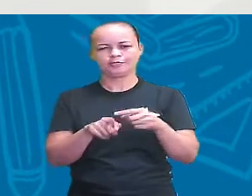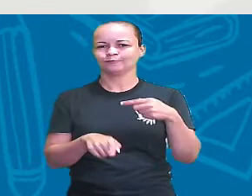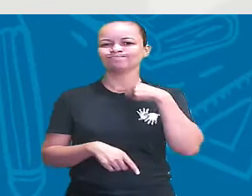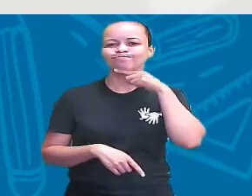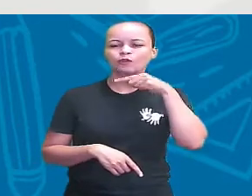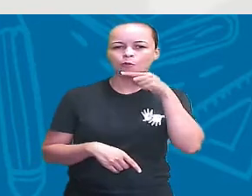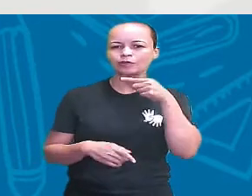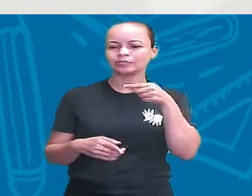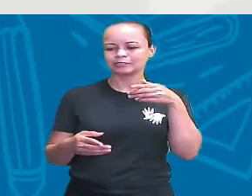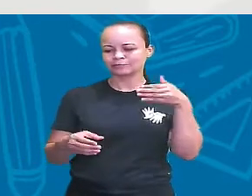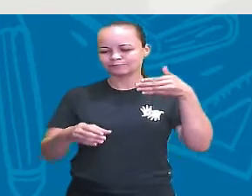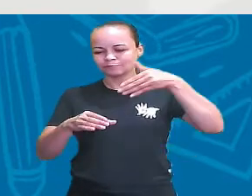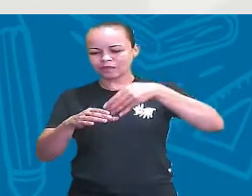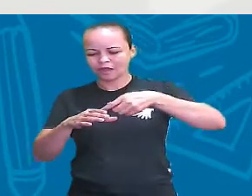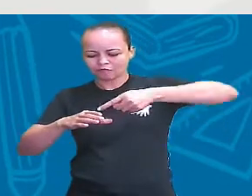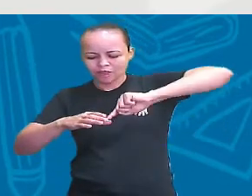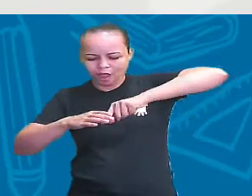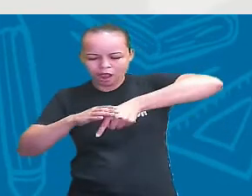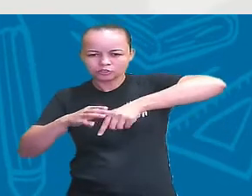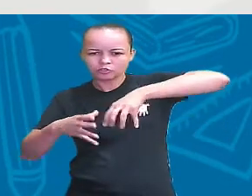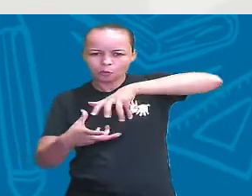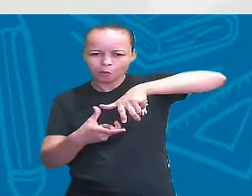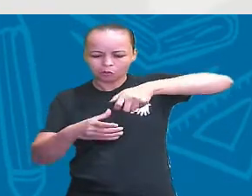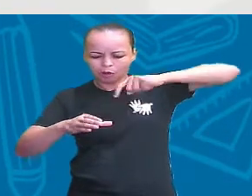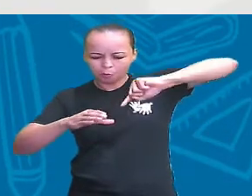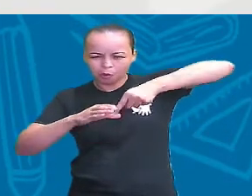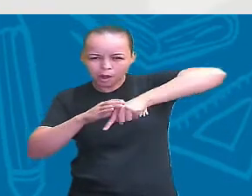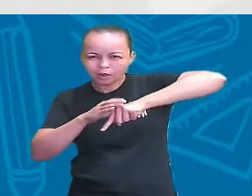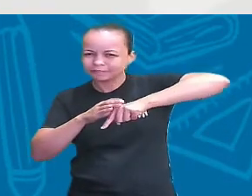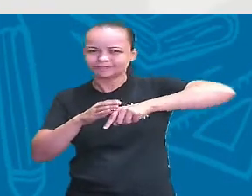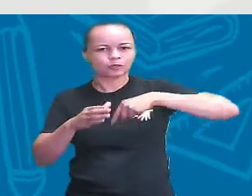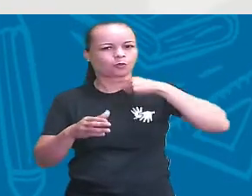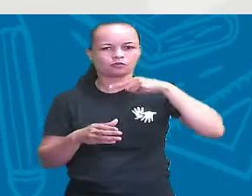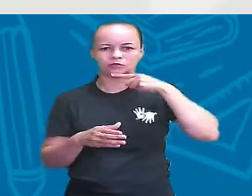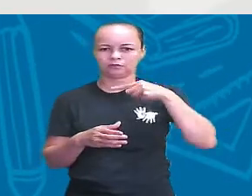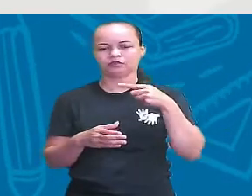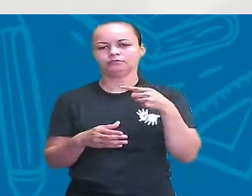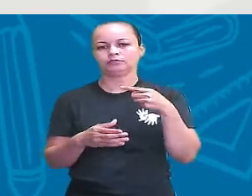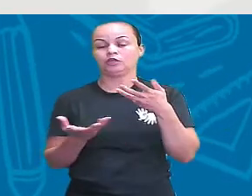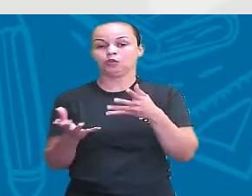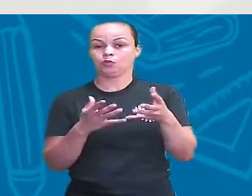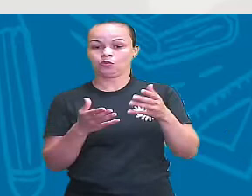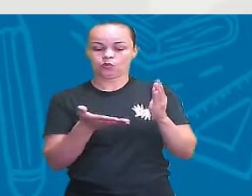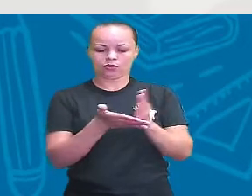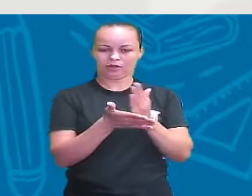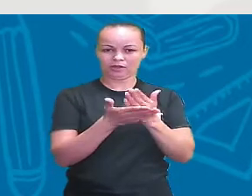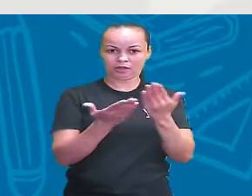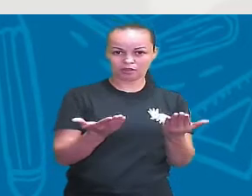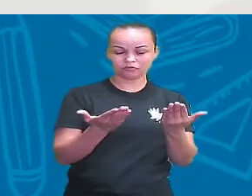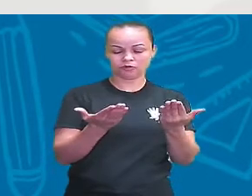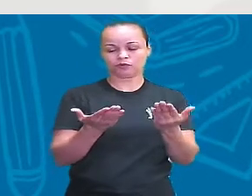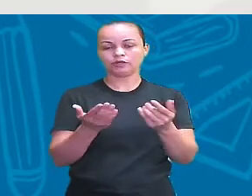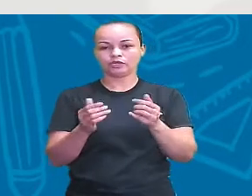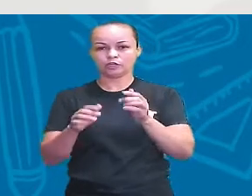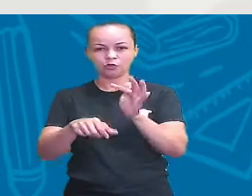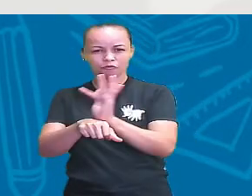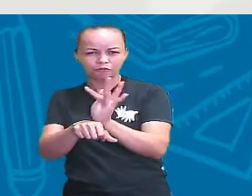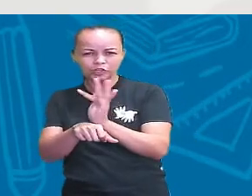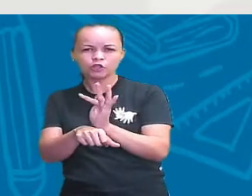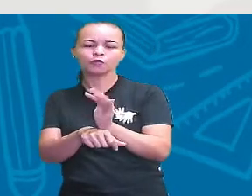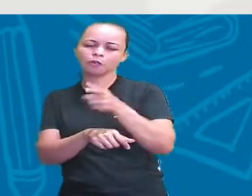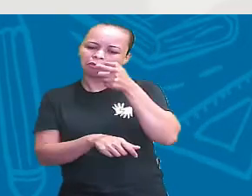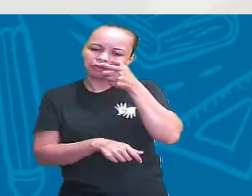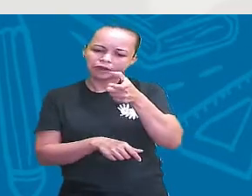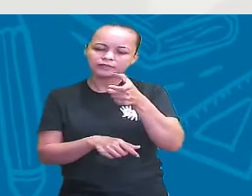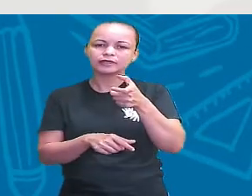gente fizesse esse tipo de viagem. Então, o livro, o filme é bem interessante no que diz respeito ao aspecto de ser